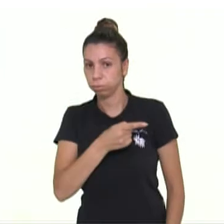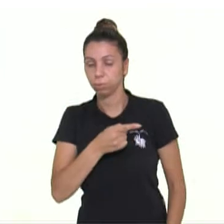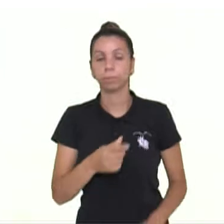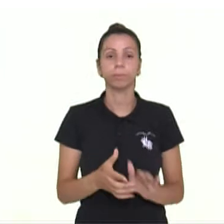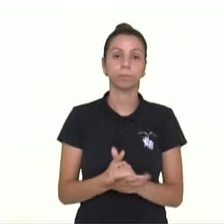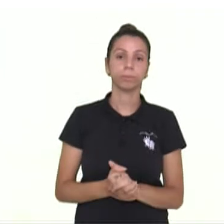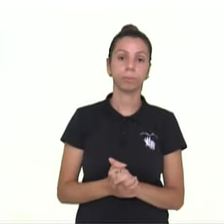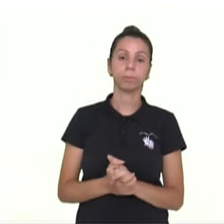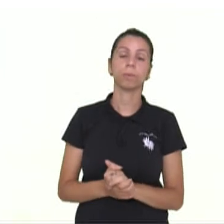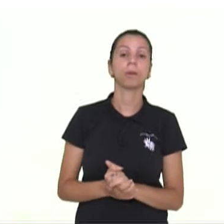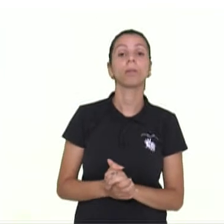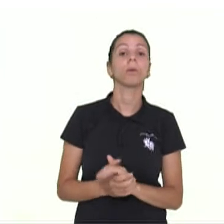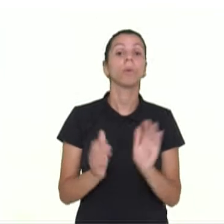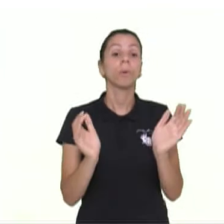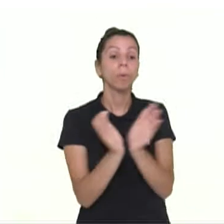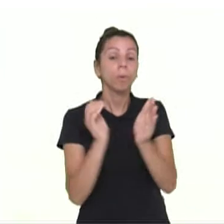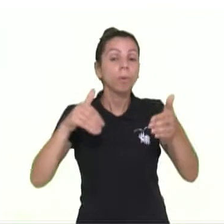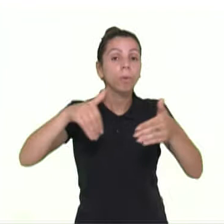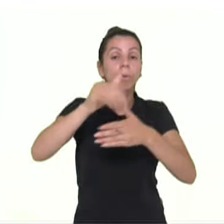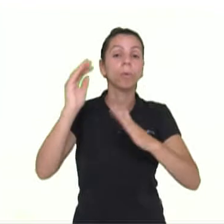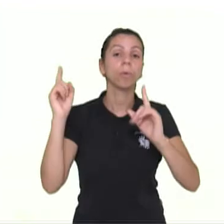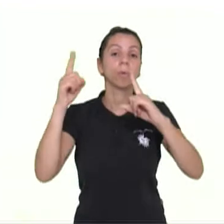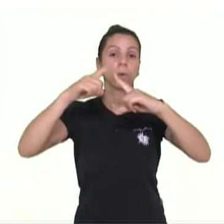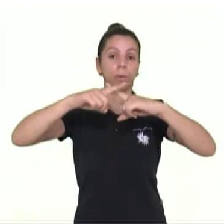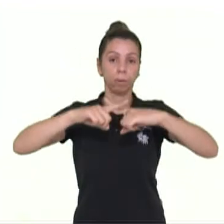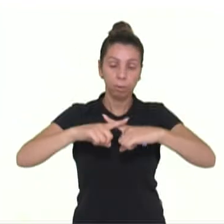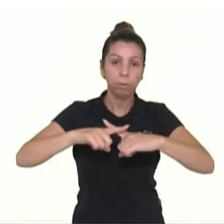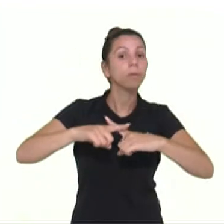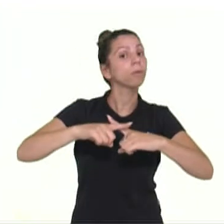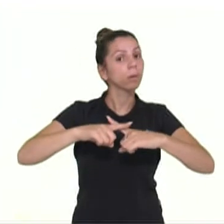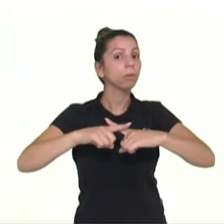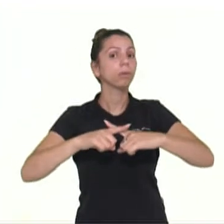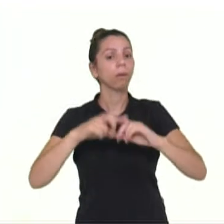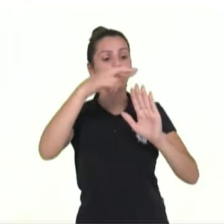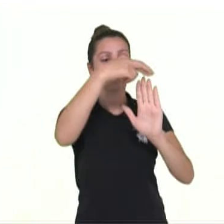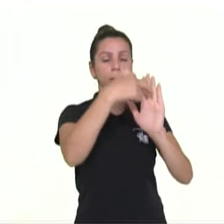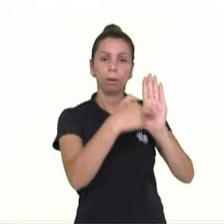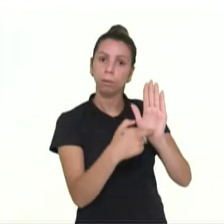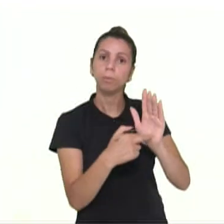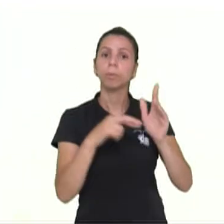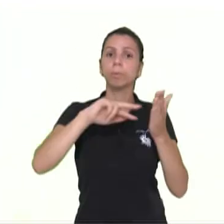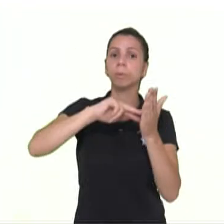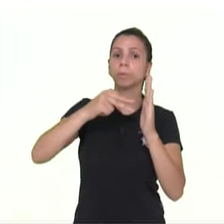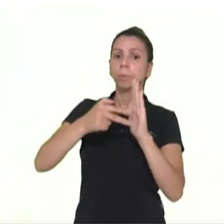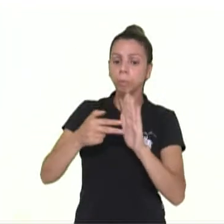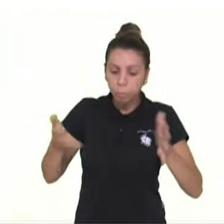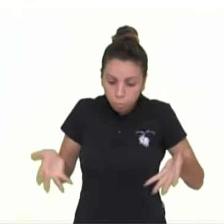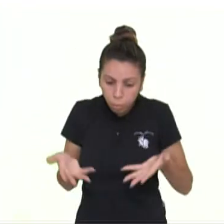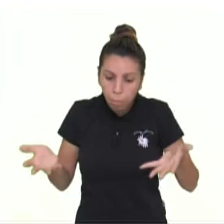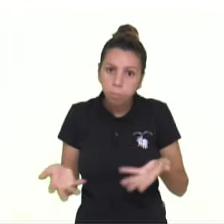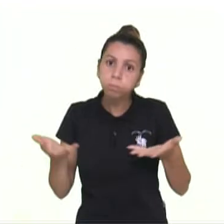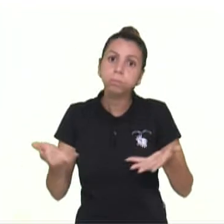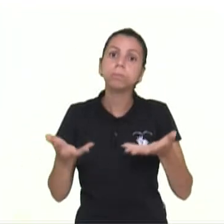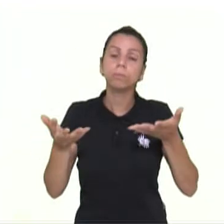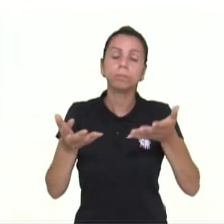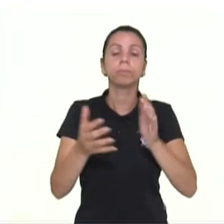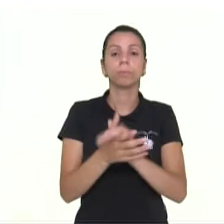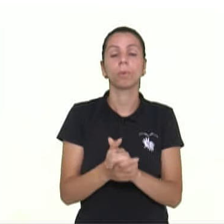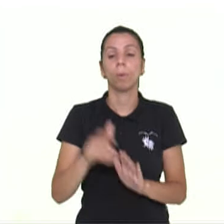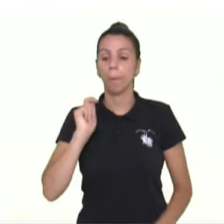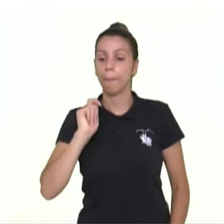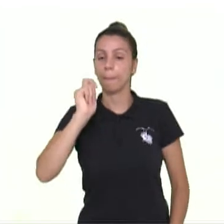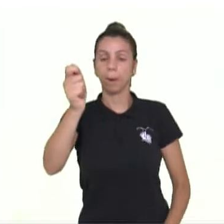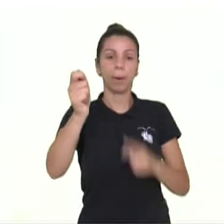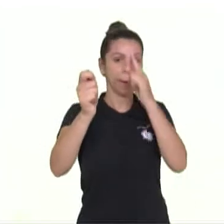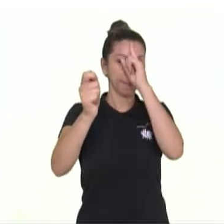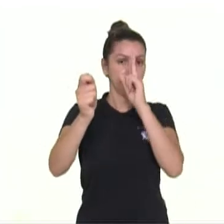estão pré-definidas a fim de fazer o jogo fluir. Os cartões vermelho e amarelo, o impedimento e outras